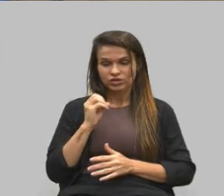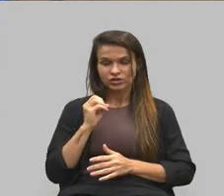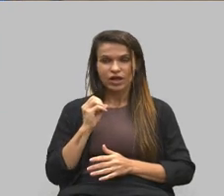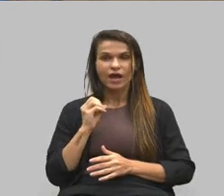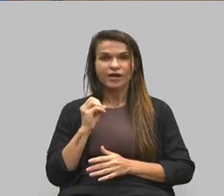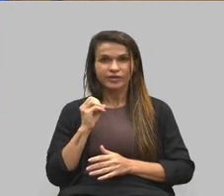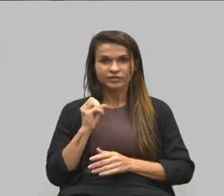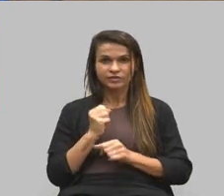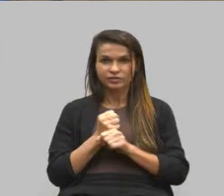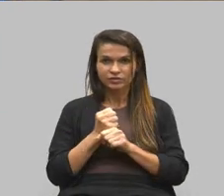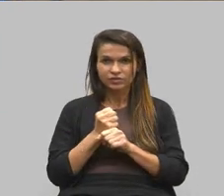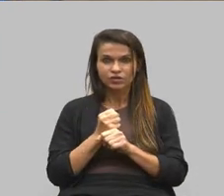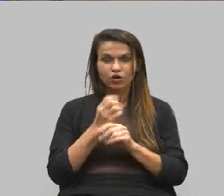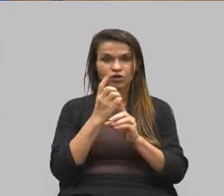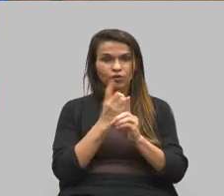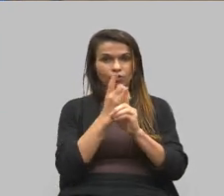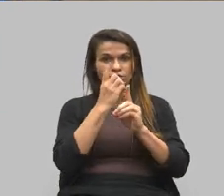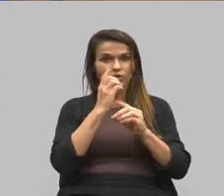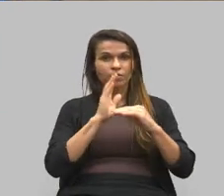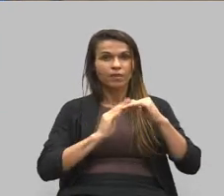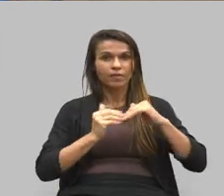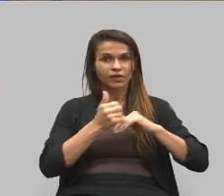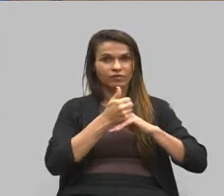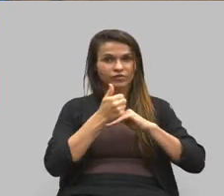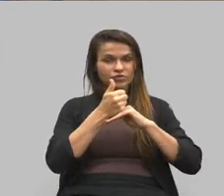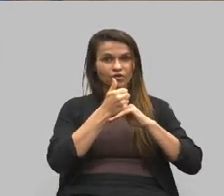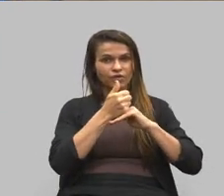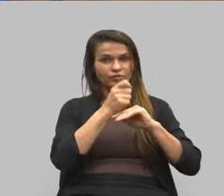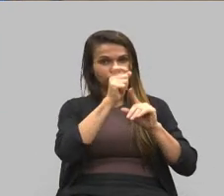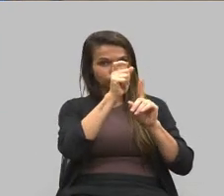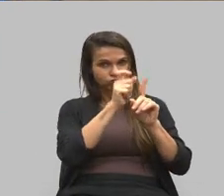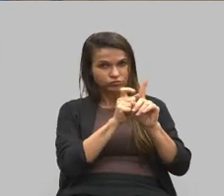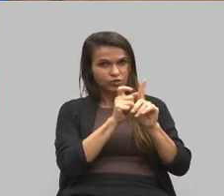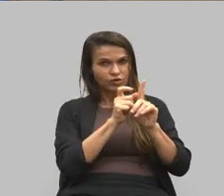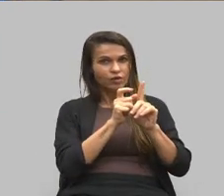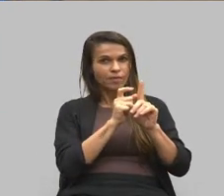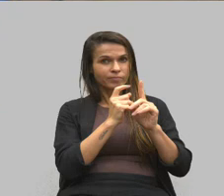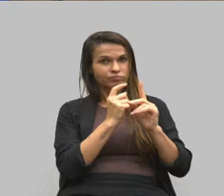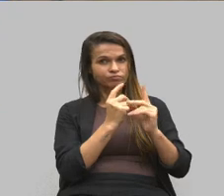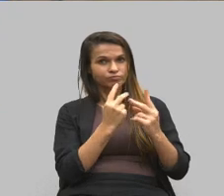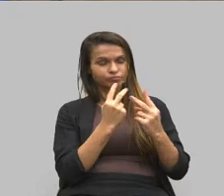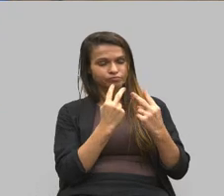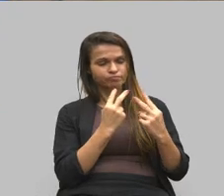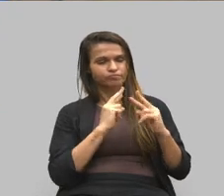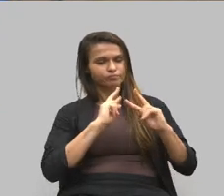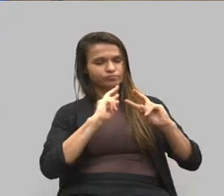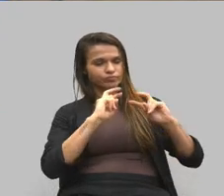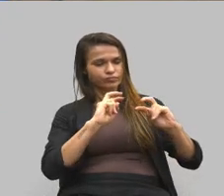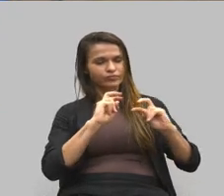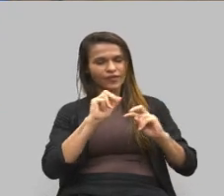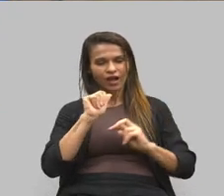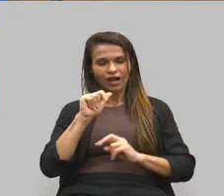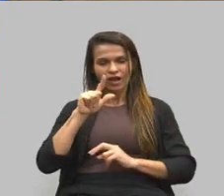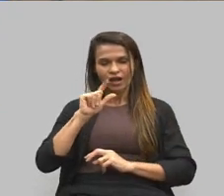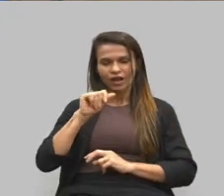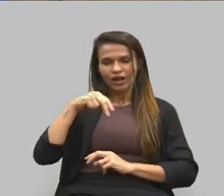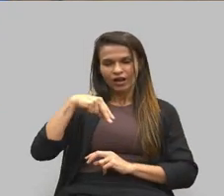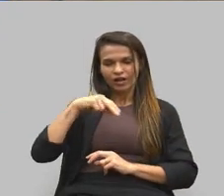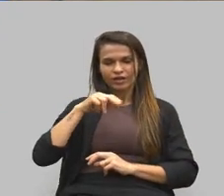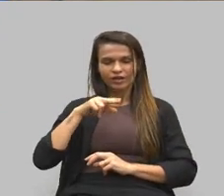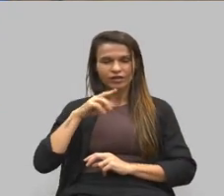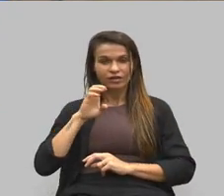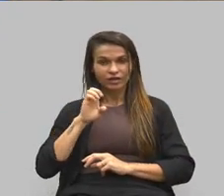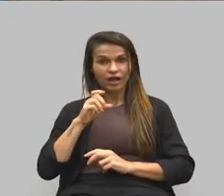encontrei uma profissional que enxergou Aine Anes da atrofia muscular